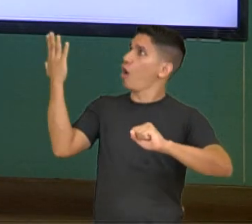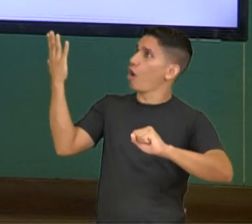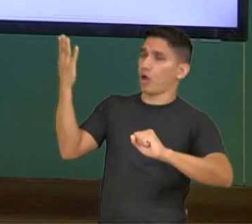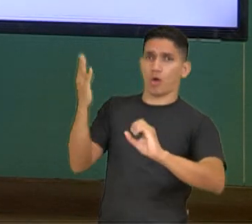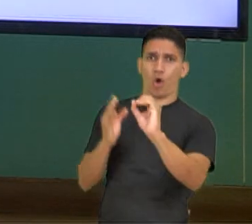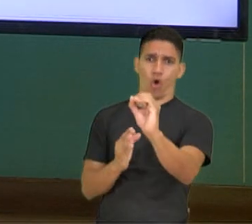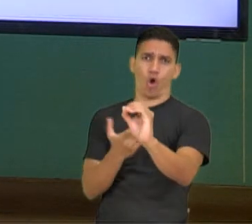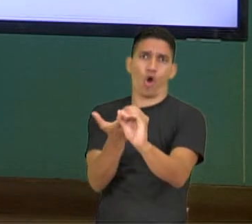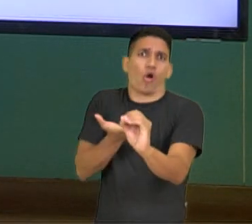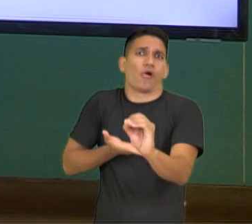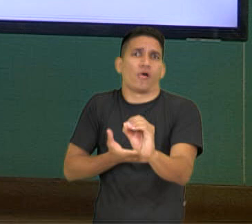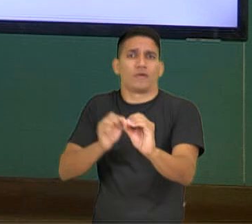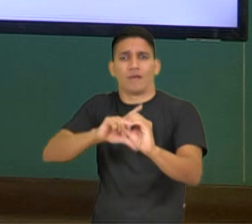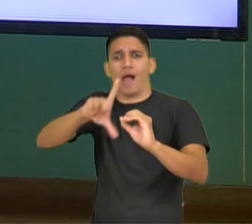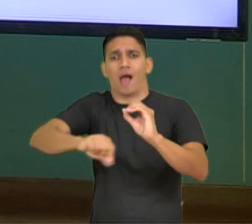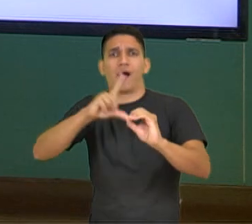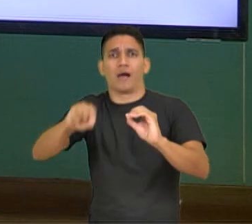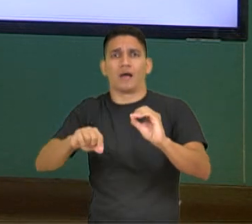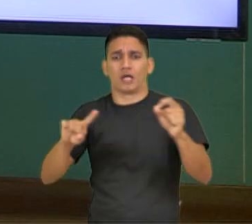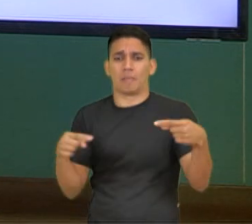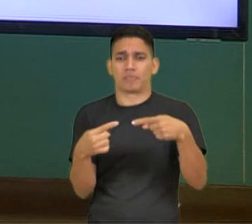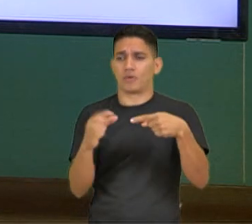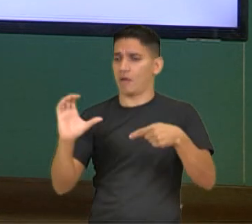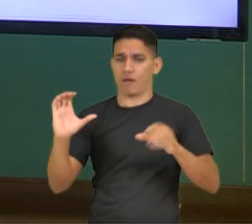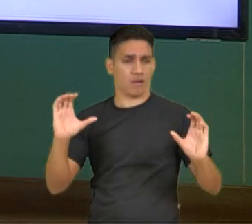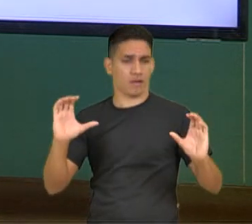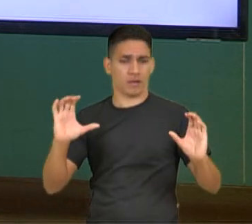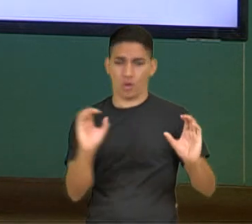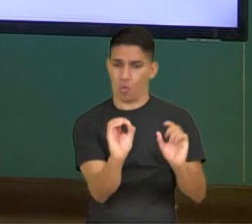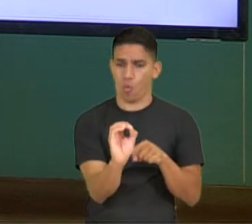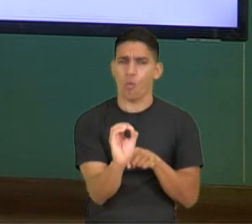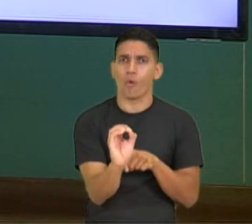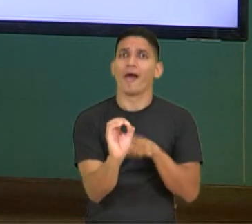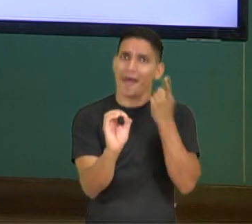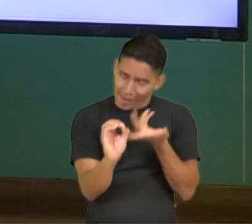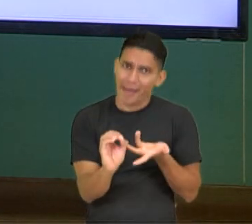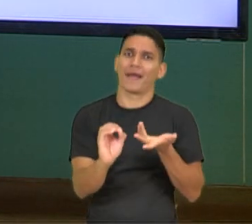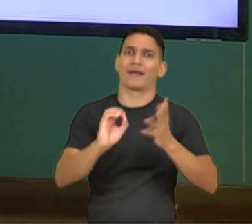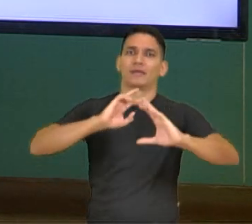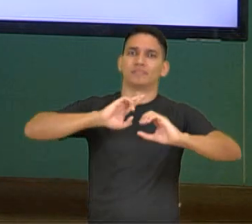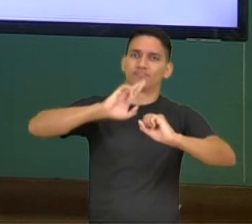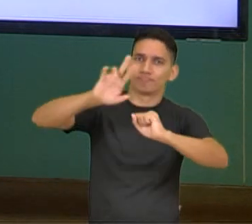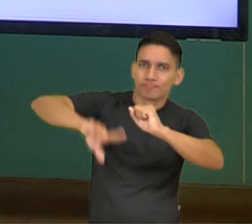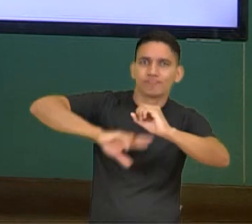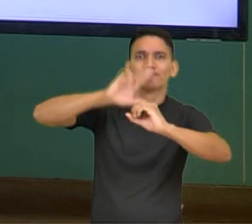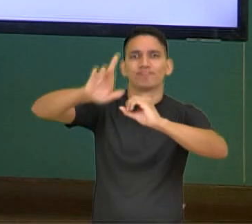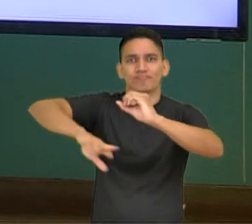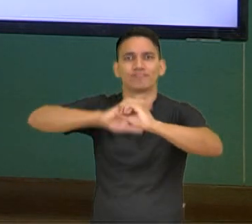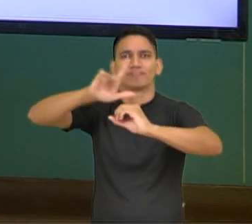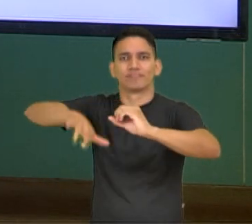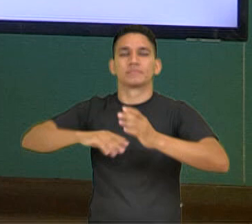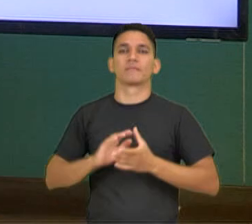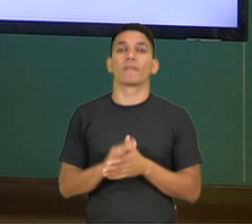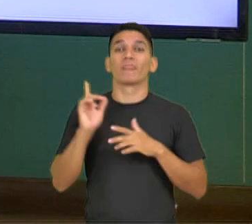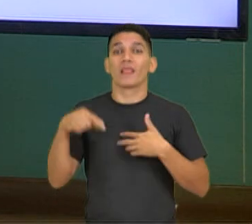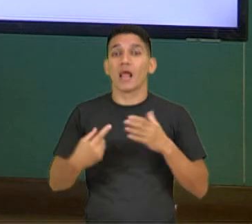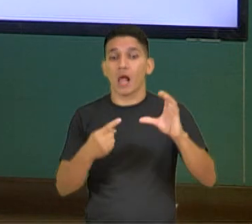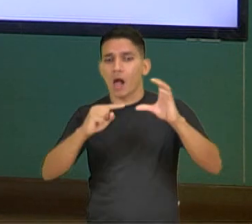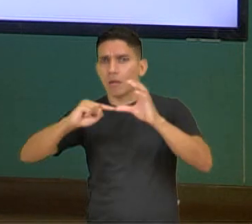o heteroátomo ligado entre dois carbonos. Então, é uma cadeia heterogênea. É uma